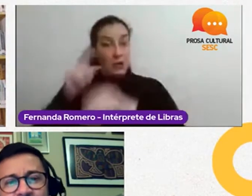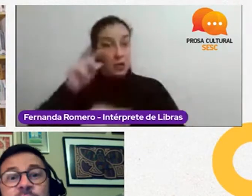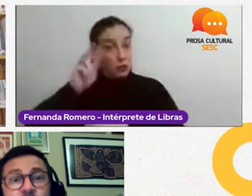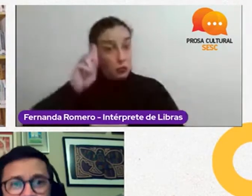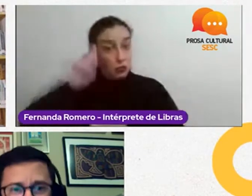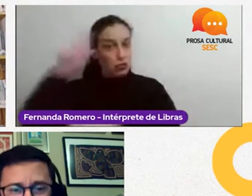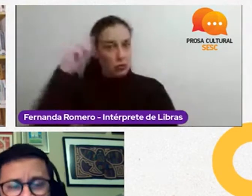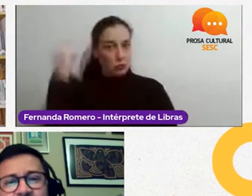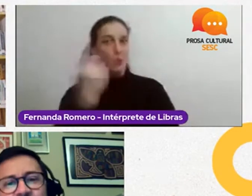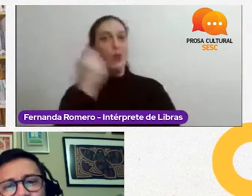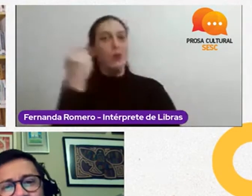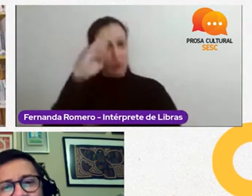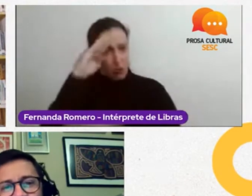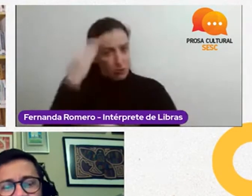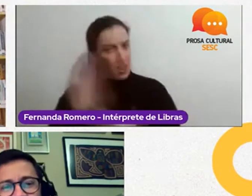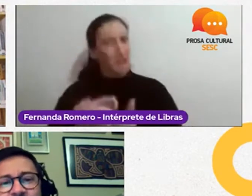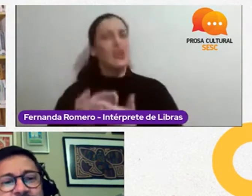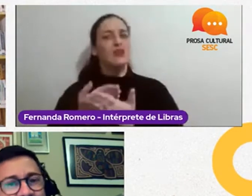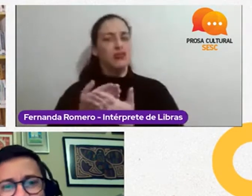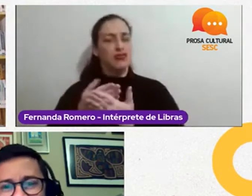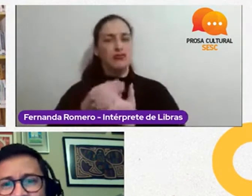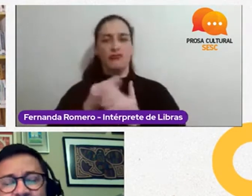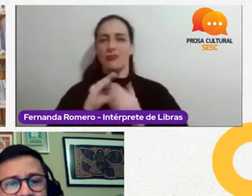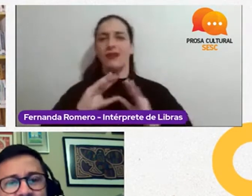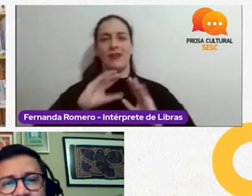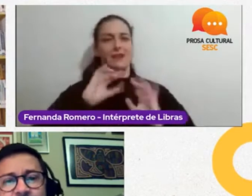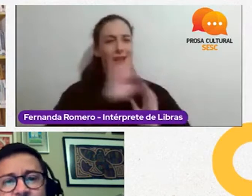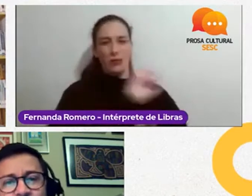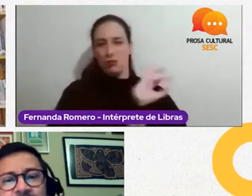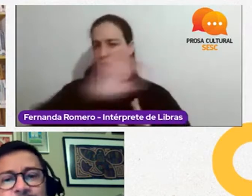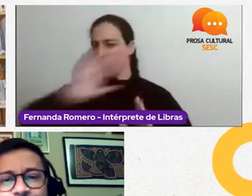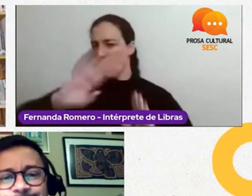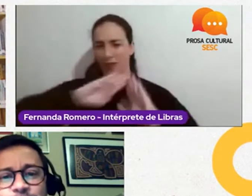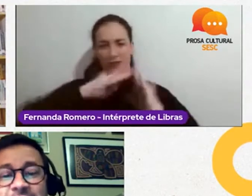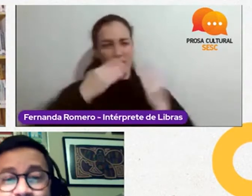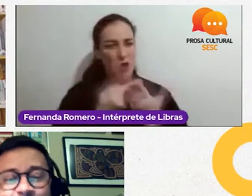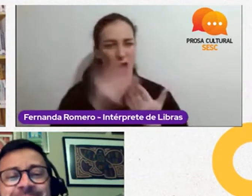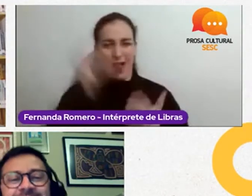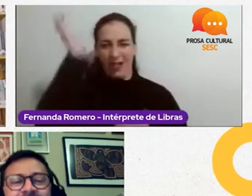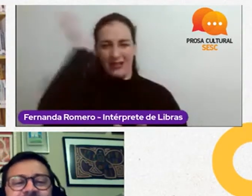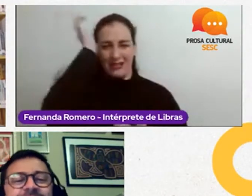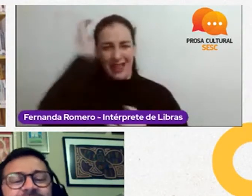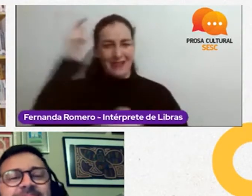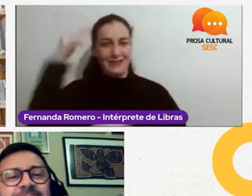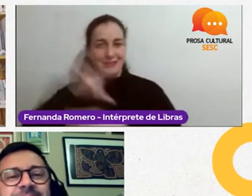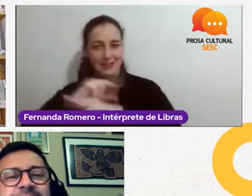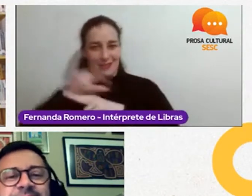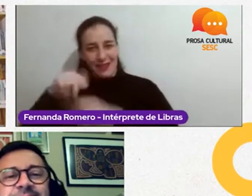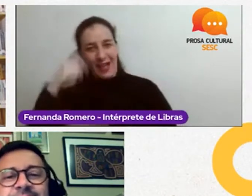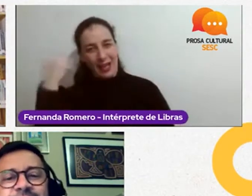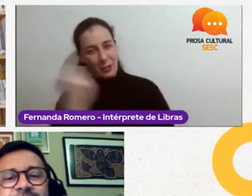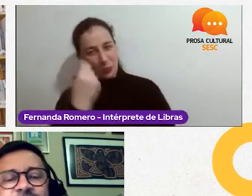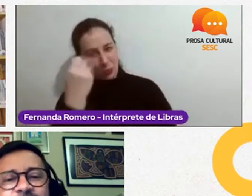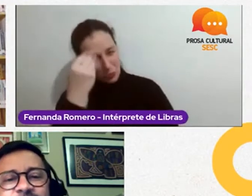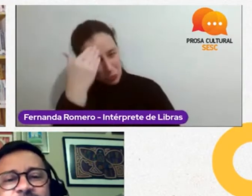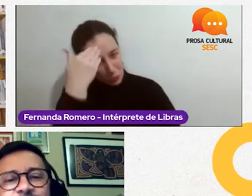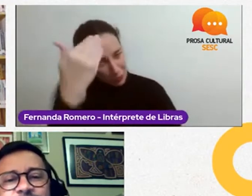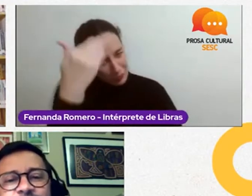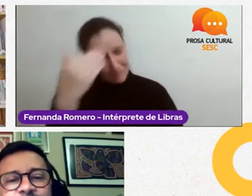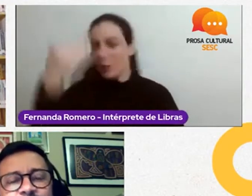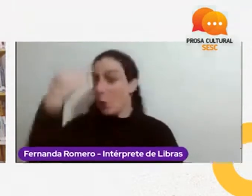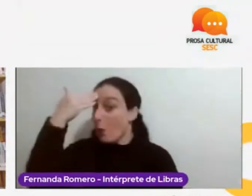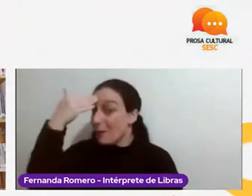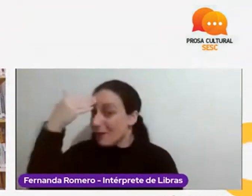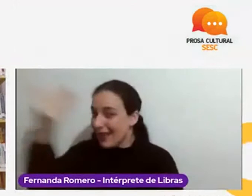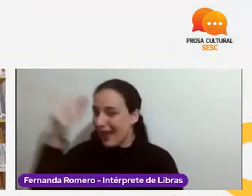trabalho que é realizado por todos vocês nas unidades operacionais de SESC e de SENAC no estado. Obrigado. Com certeza. Obrigada,